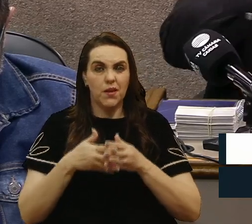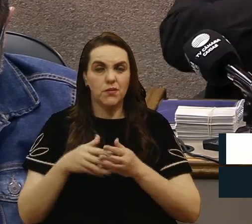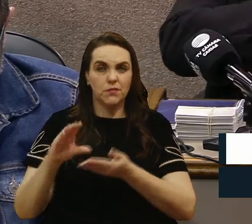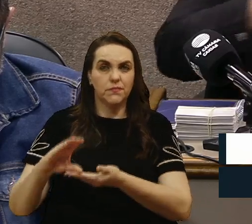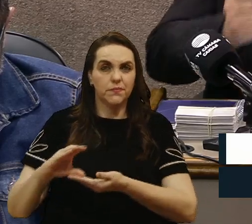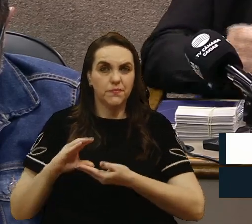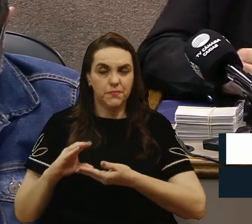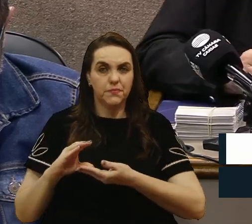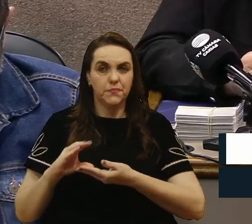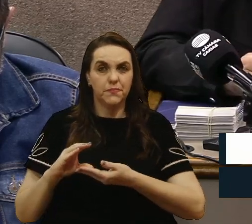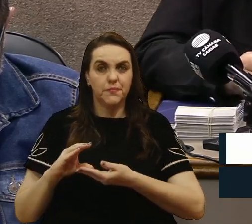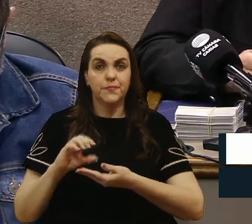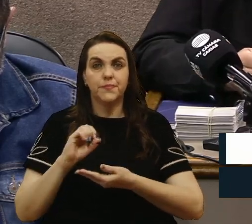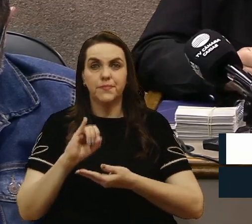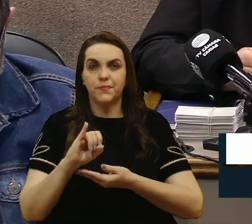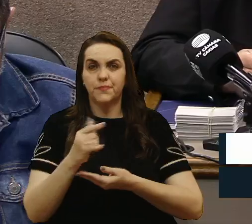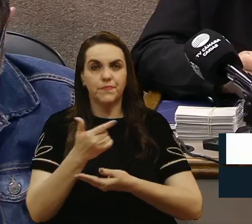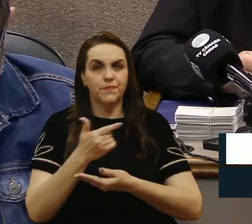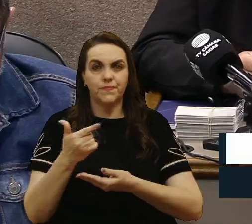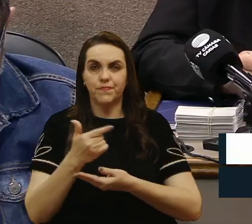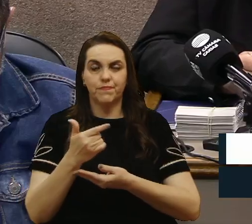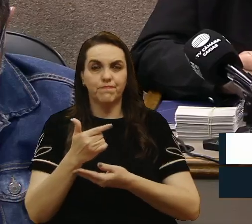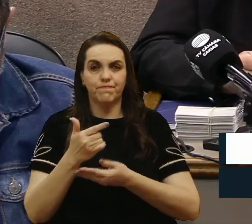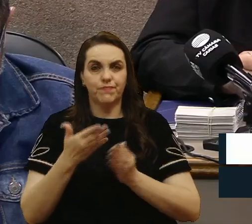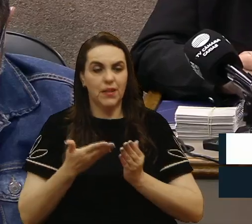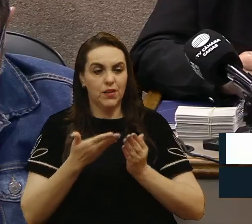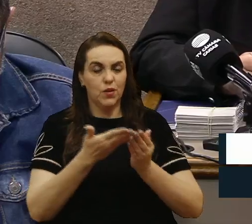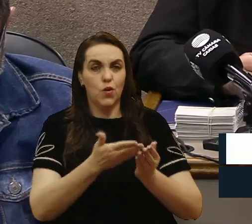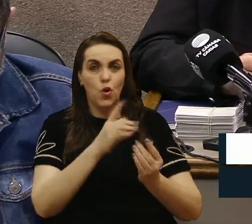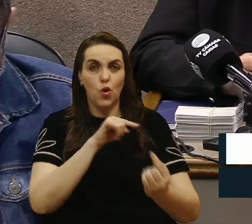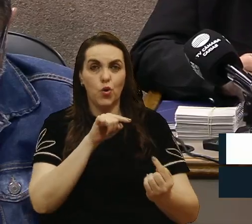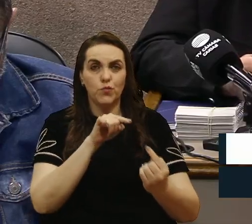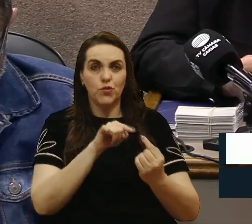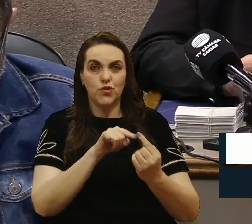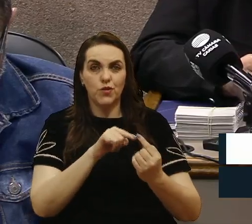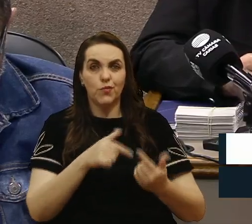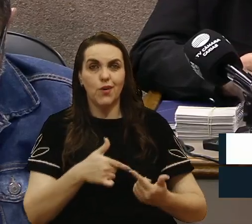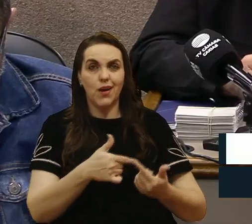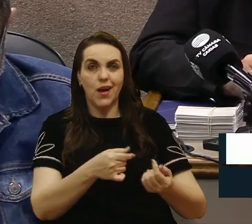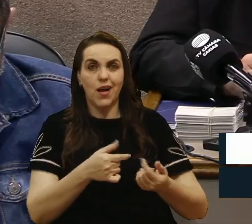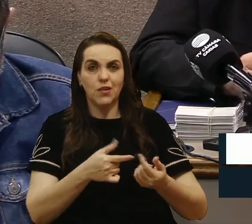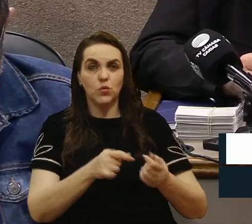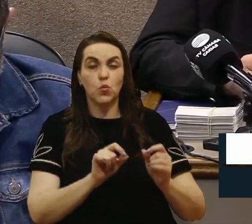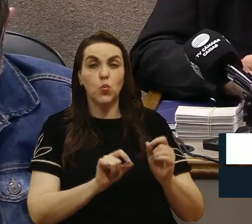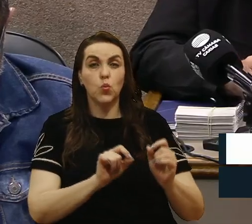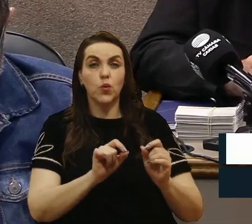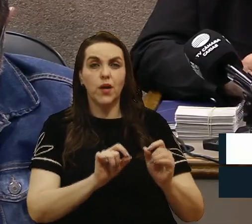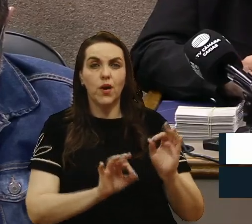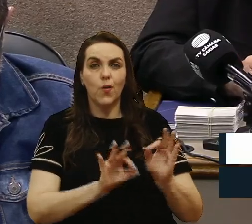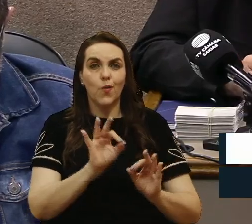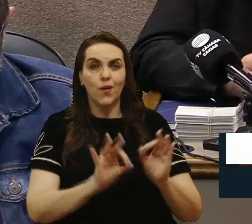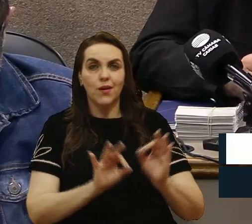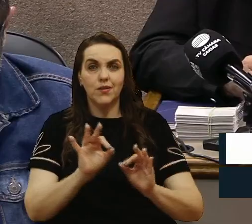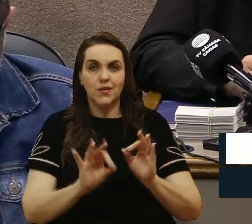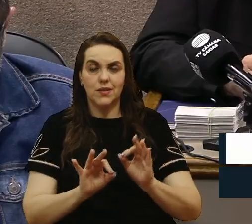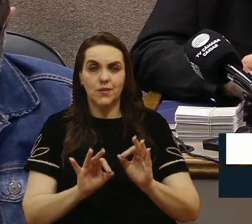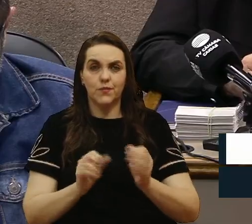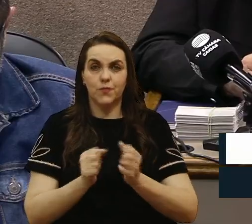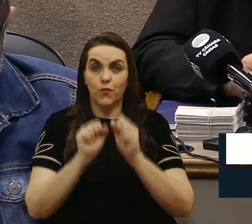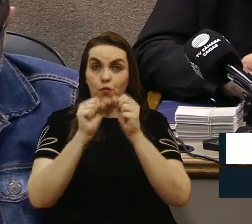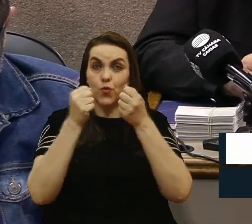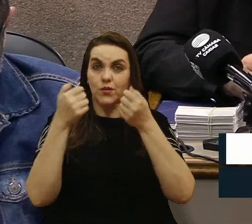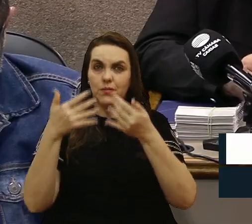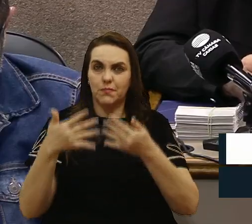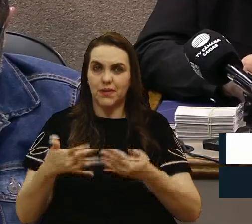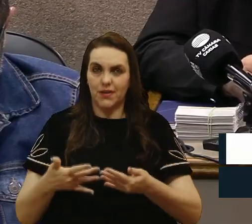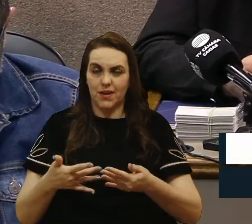quando ela não se tem um devido fim de uma forma organizada. Quero explicar para que não